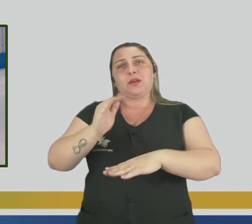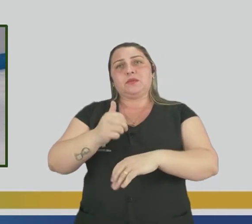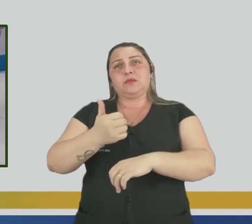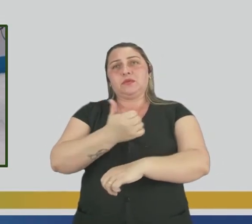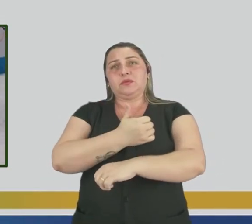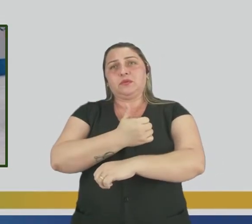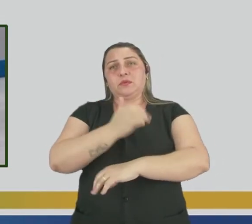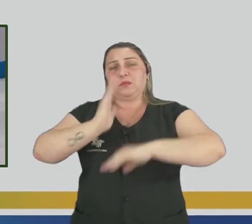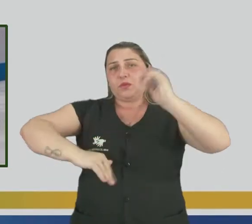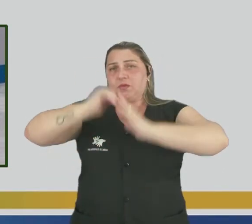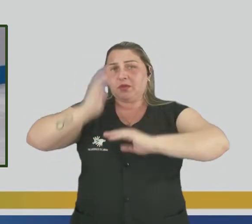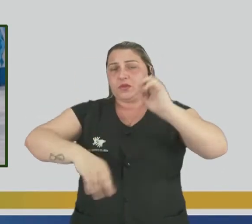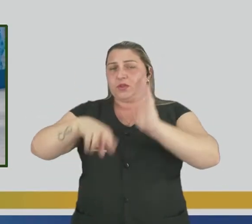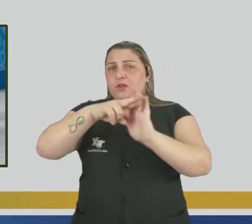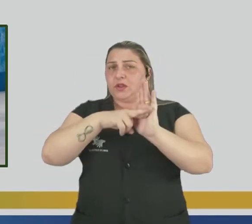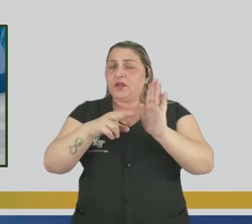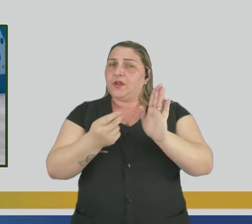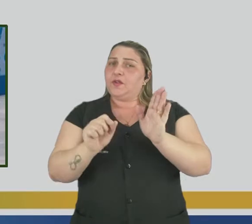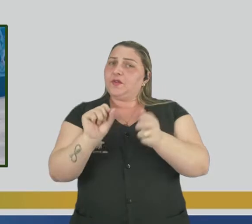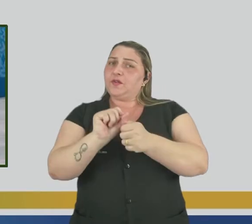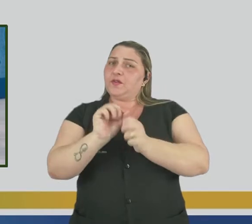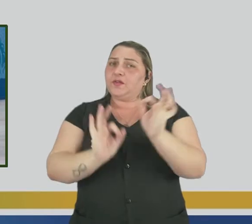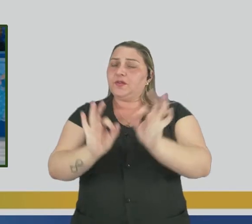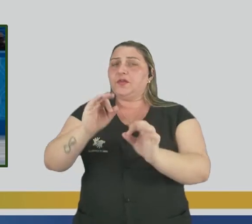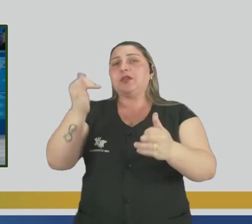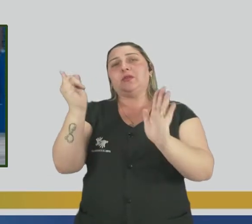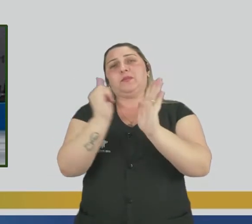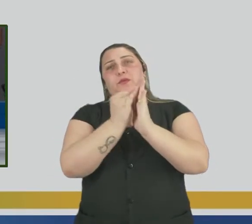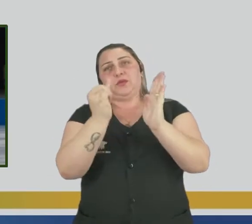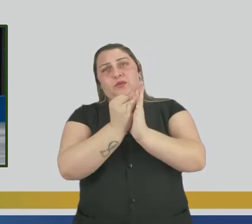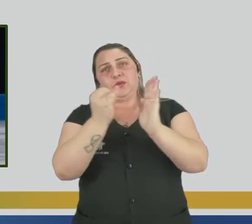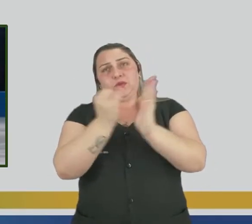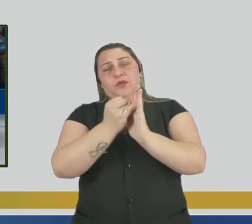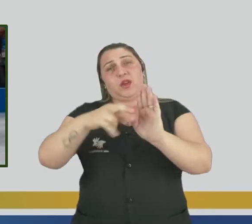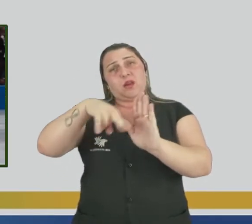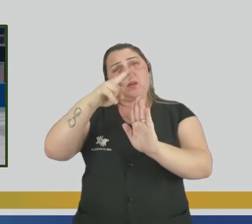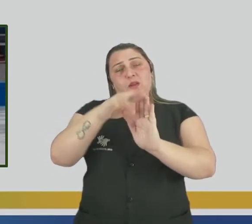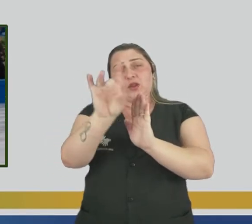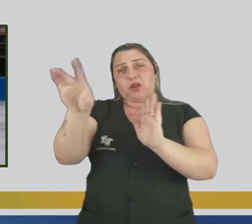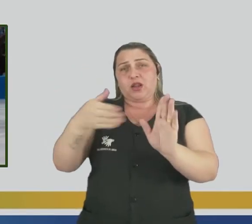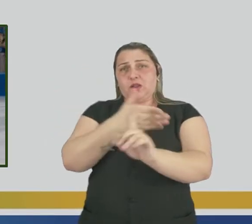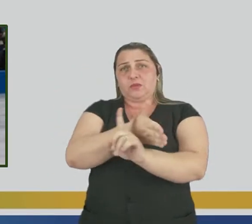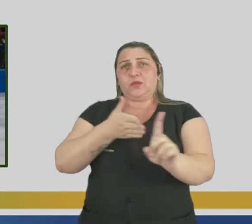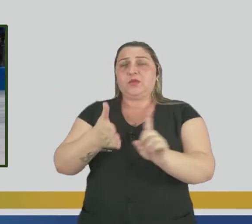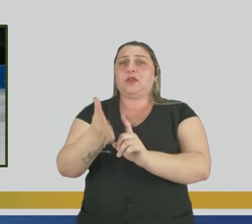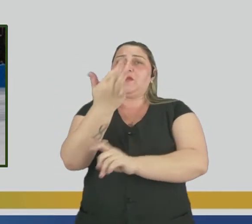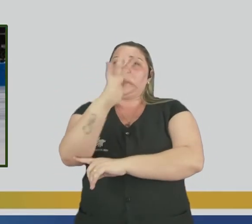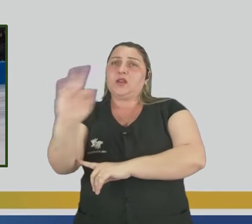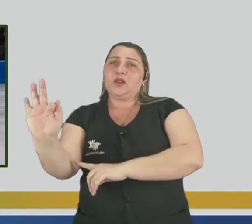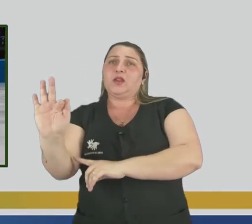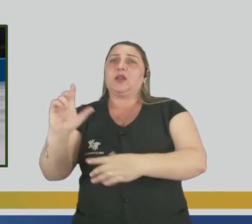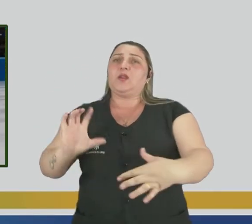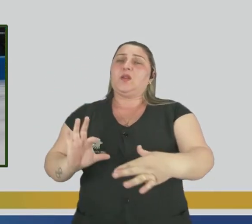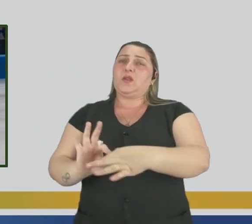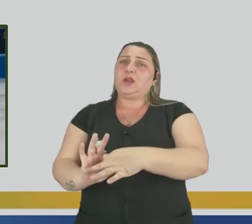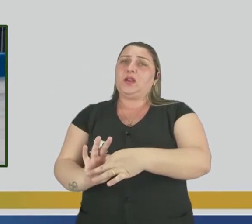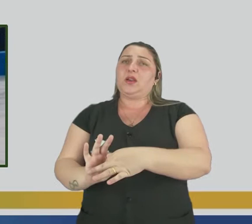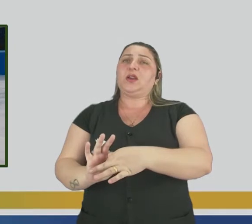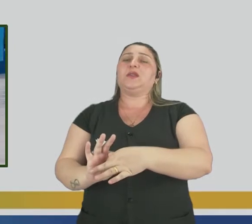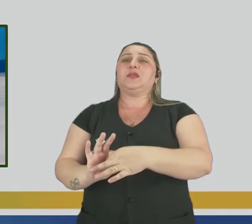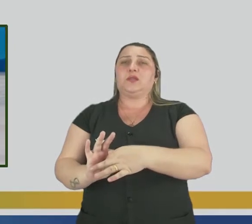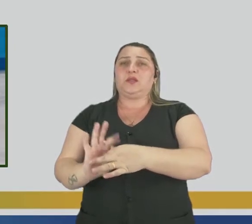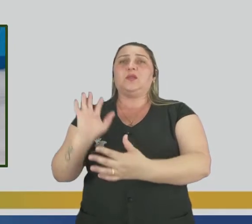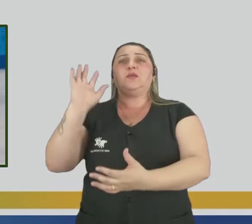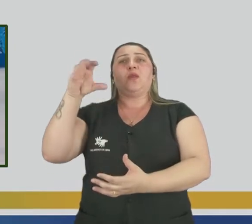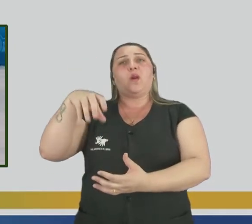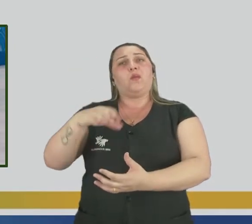e as regras são criadas por instituições regulamentadoras de cada modalidade, como federações, ligas, comitês olímpicos